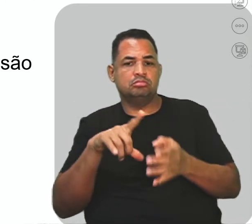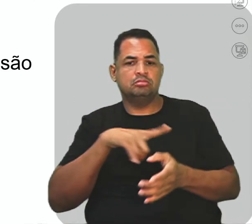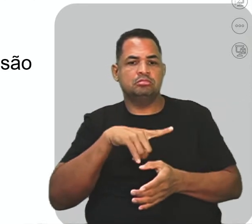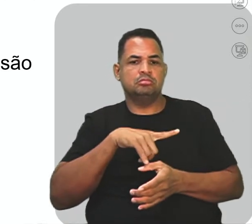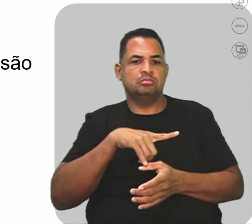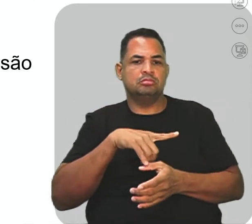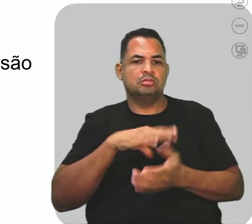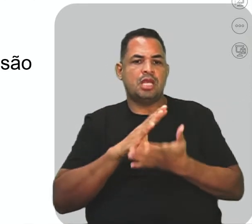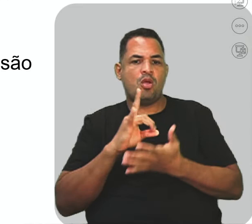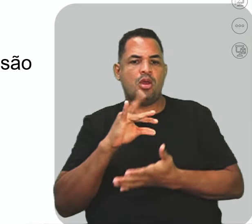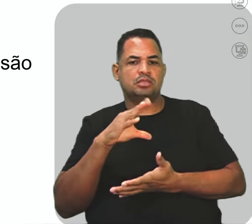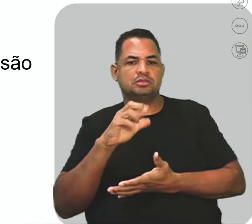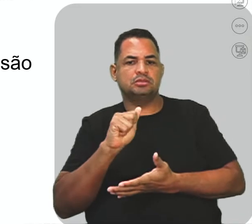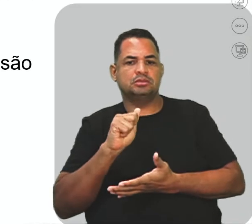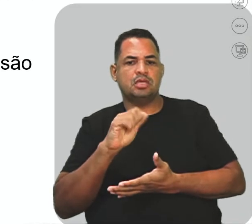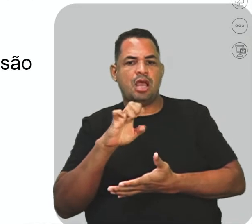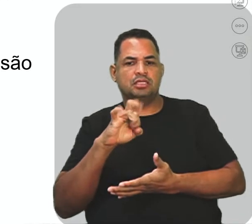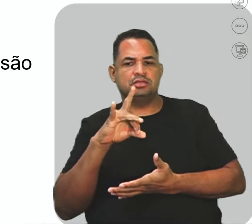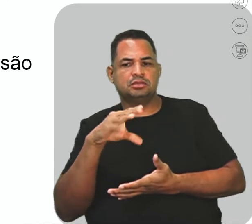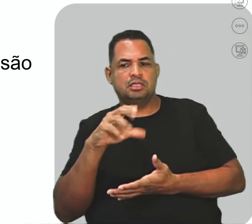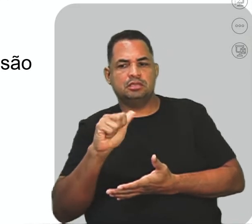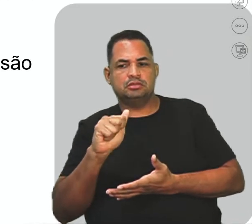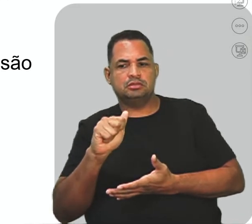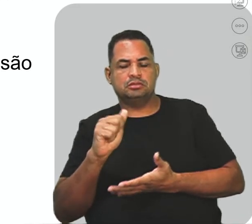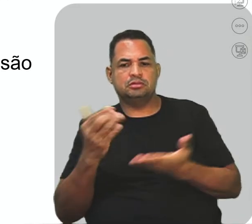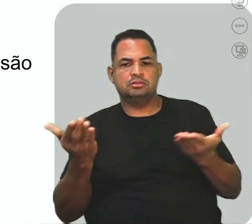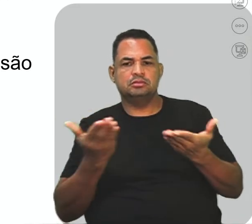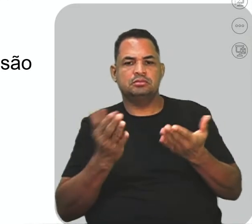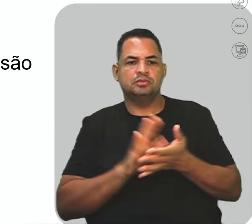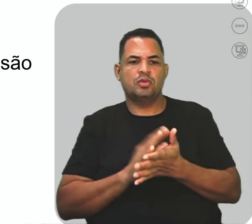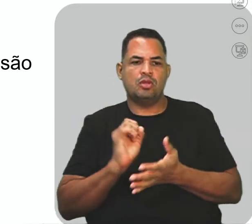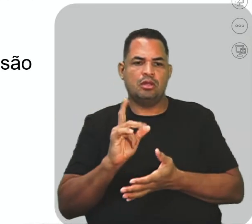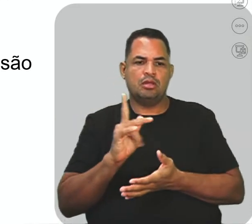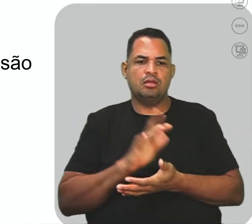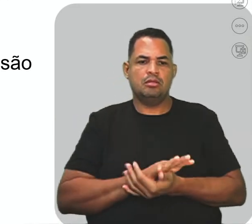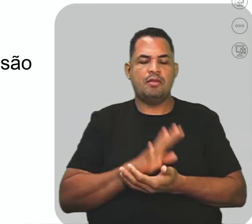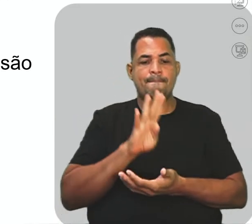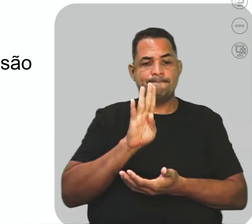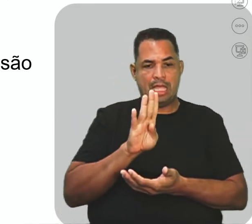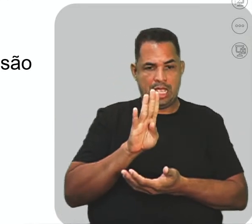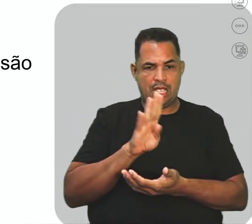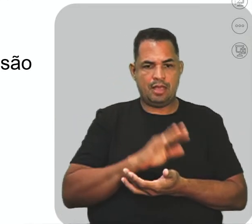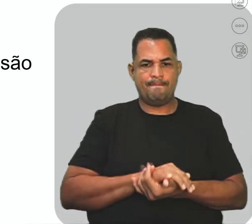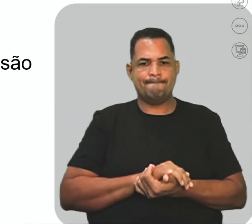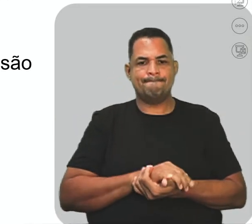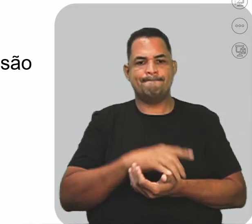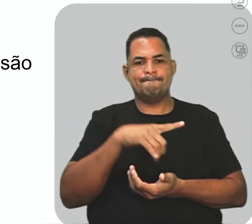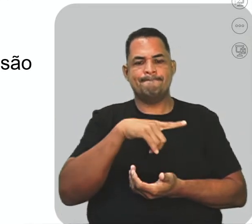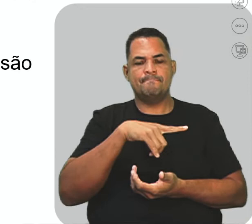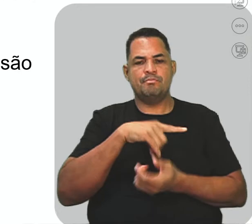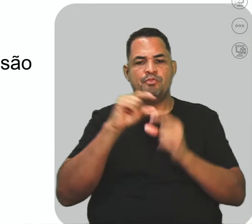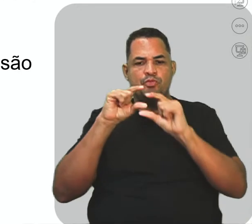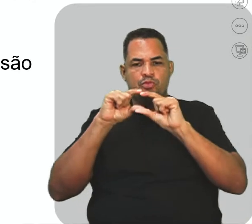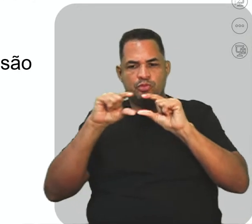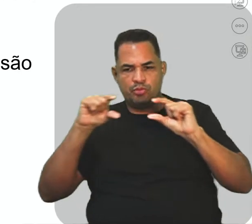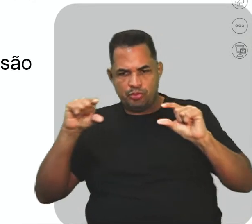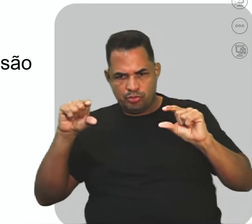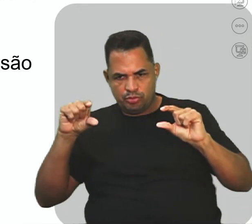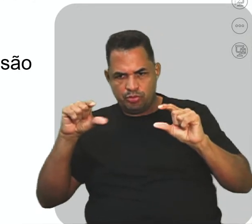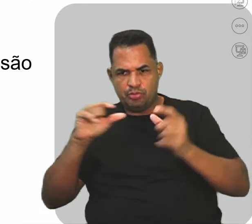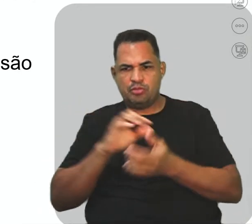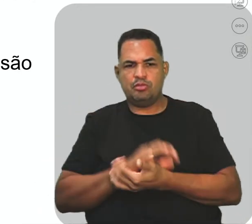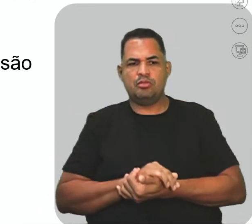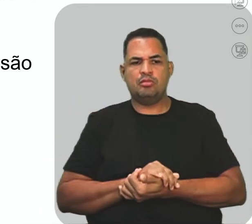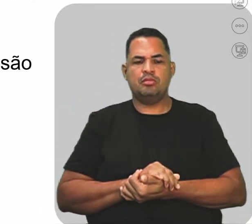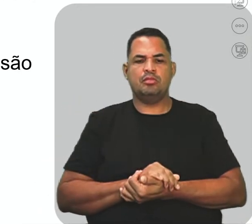oração coordenada assindética. Beleza? No exemplo B, segundo